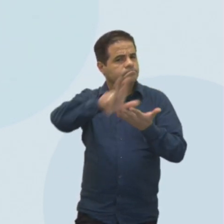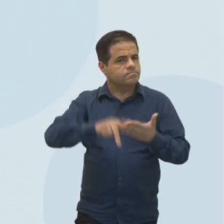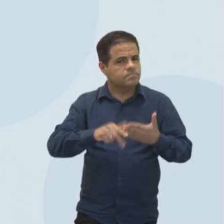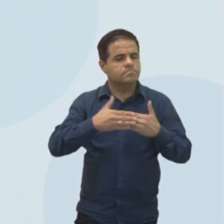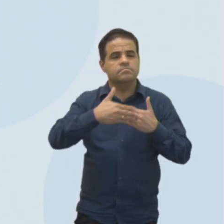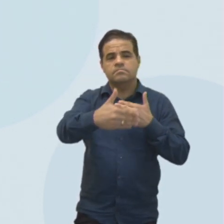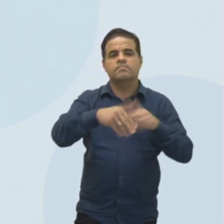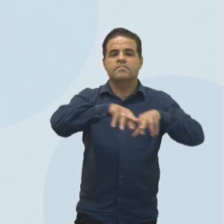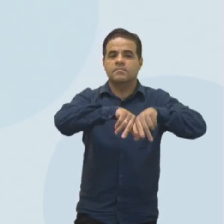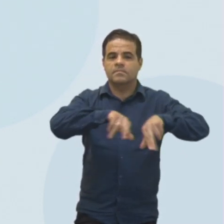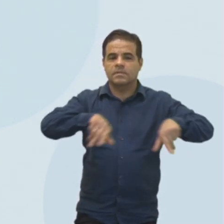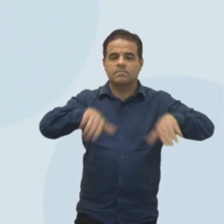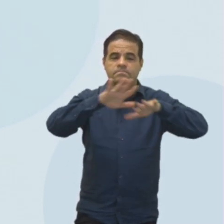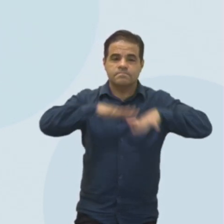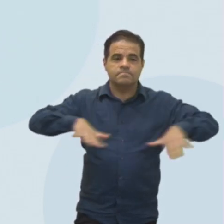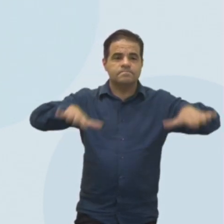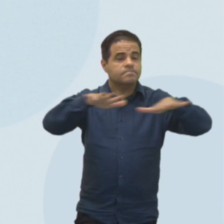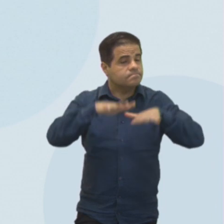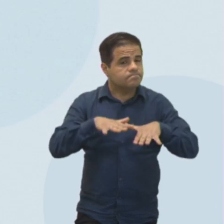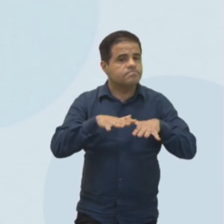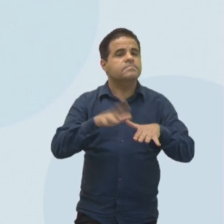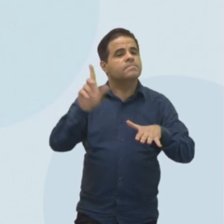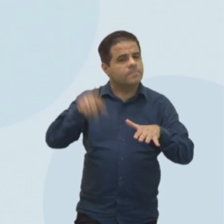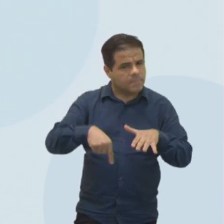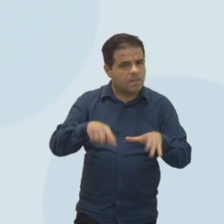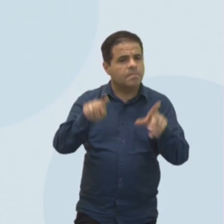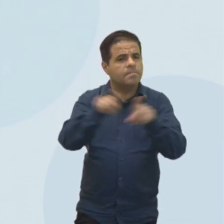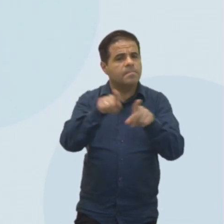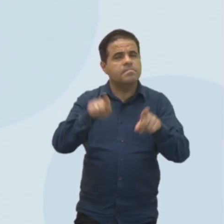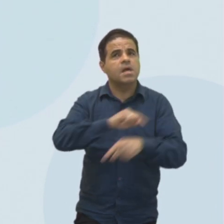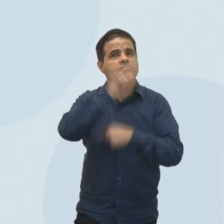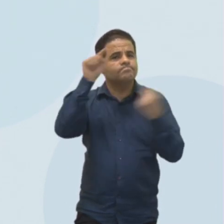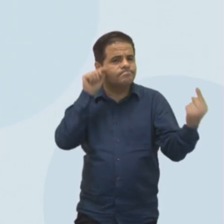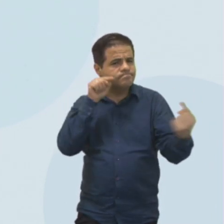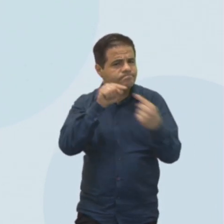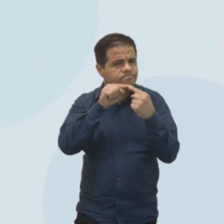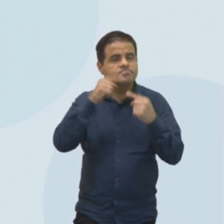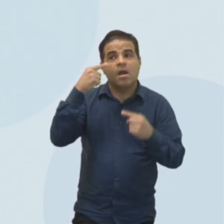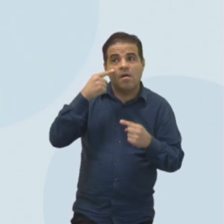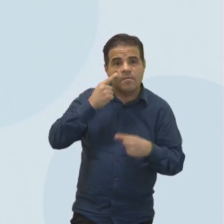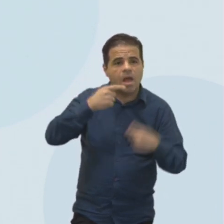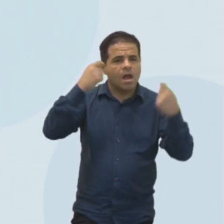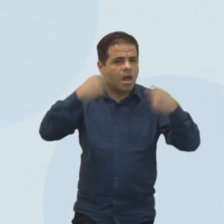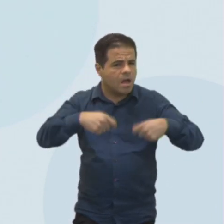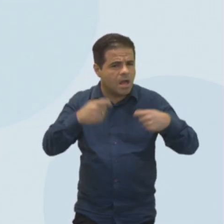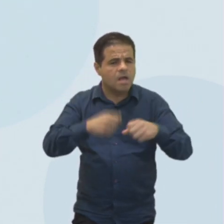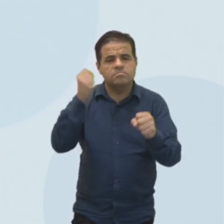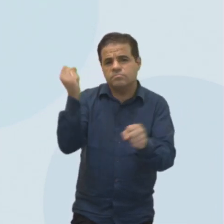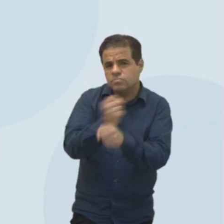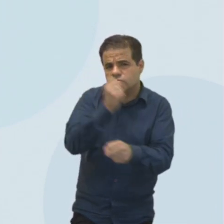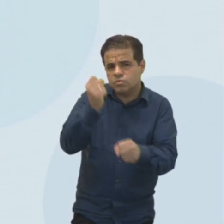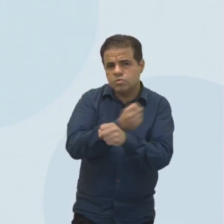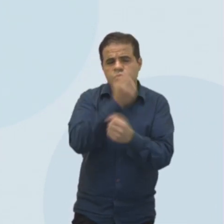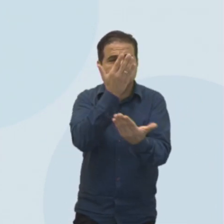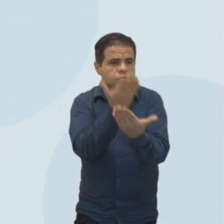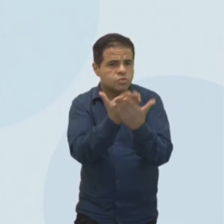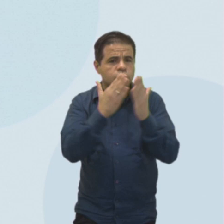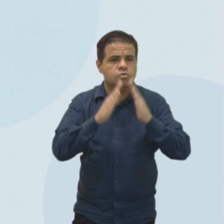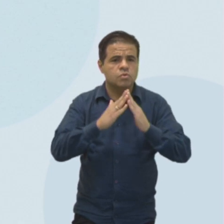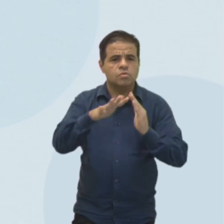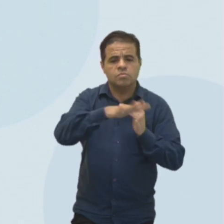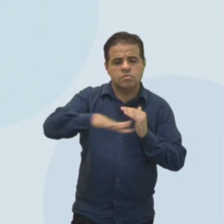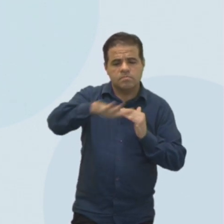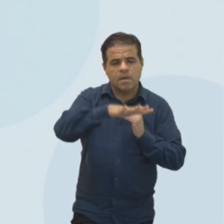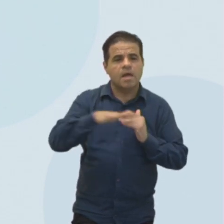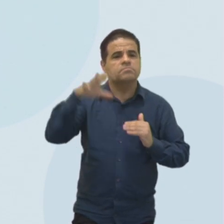e diversidades, e ele também visa a necessidade de construir uma escola com espaço de